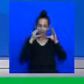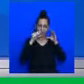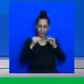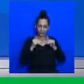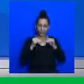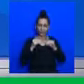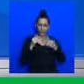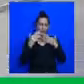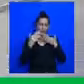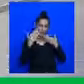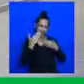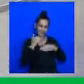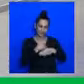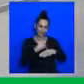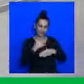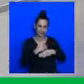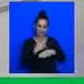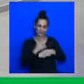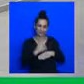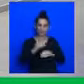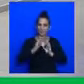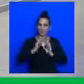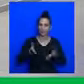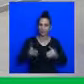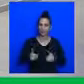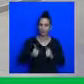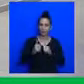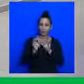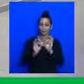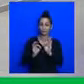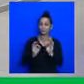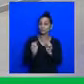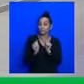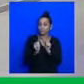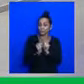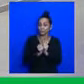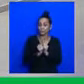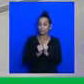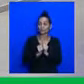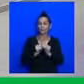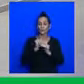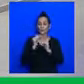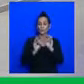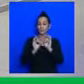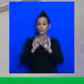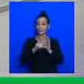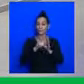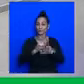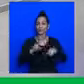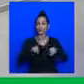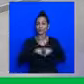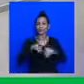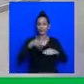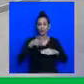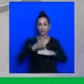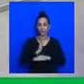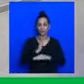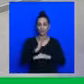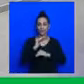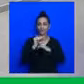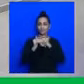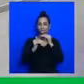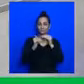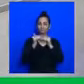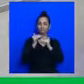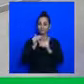noite. Obrigada pela presença. Eles já acompanharam tudo de perto aqui, todos os procedimentos prévios, e agora também vão validar todos